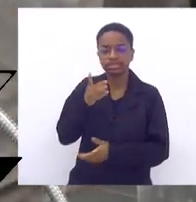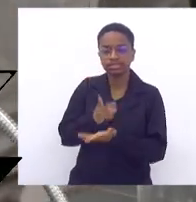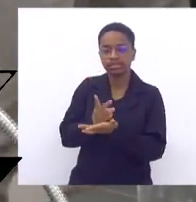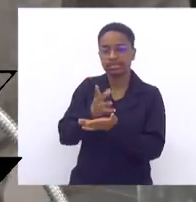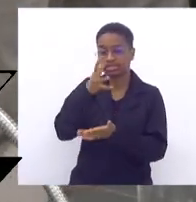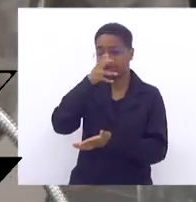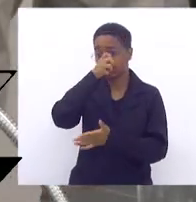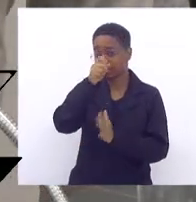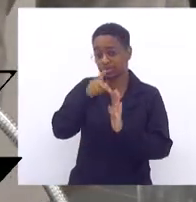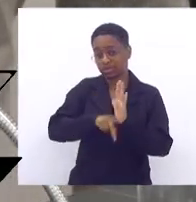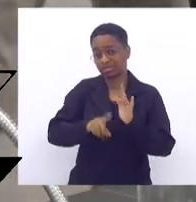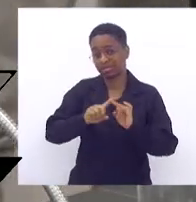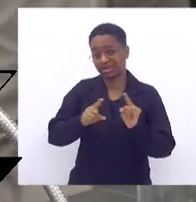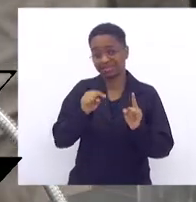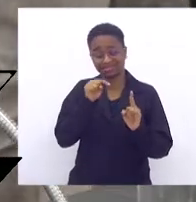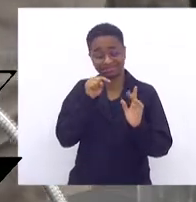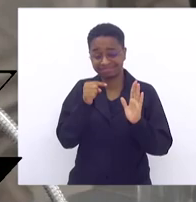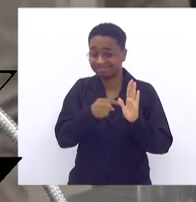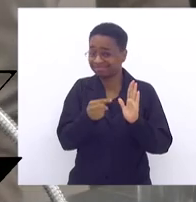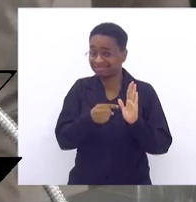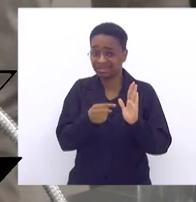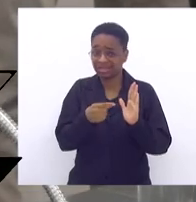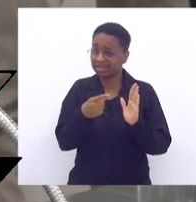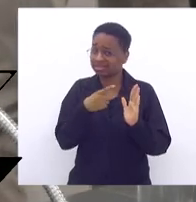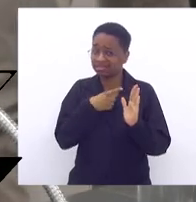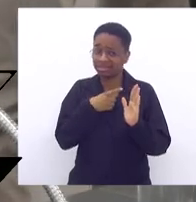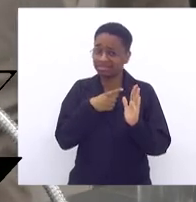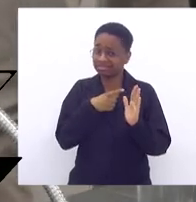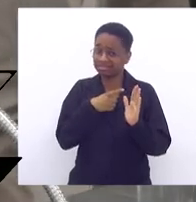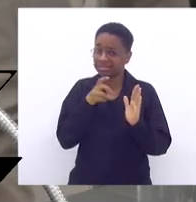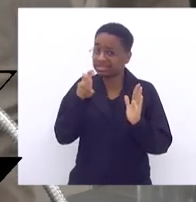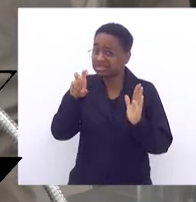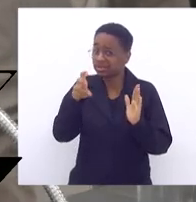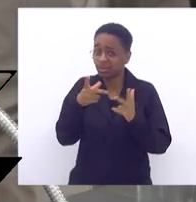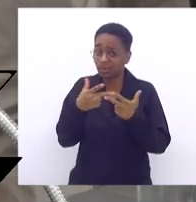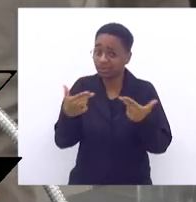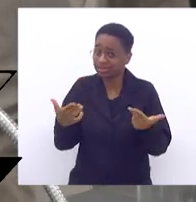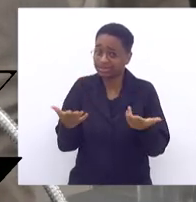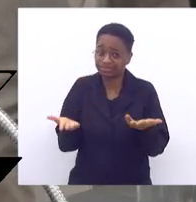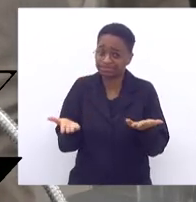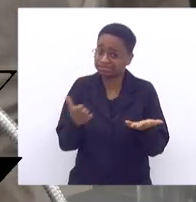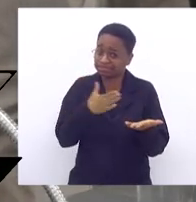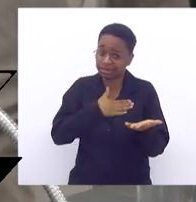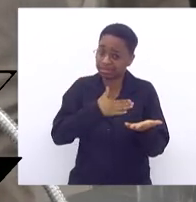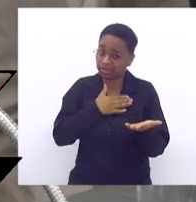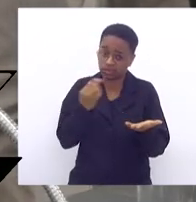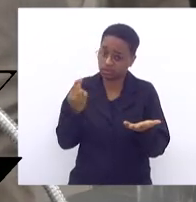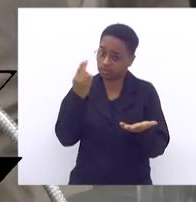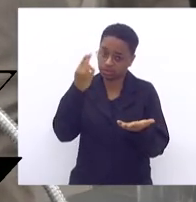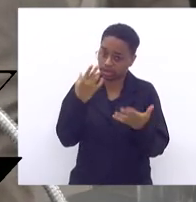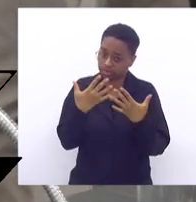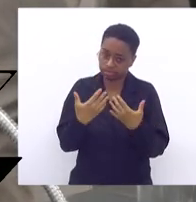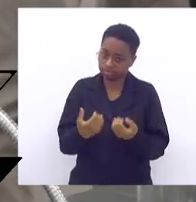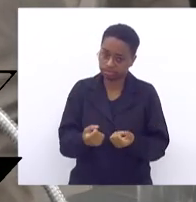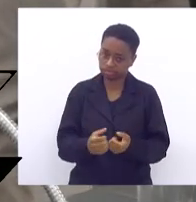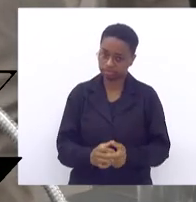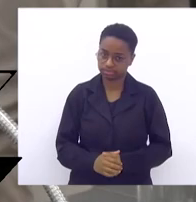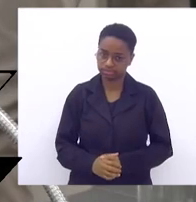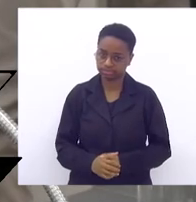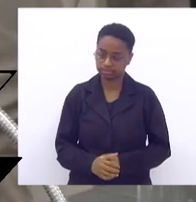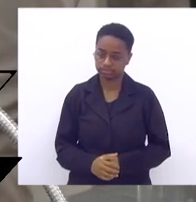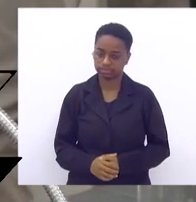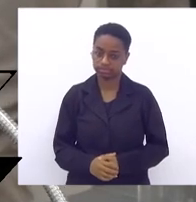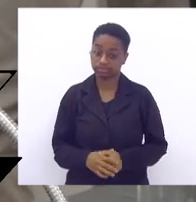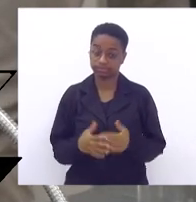mas esse projeto tem 5 vícios, ao meu ver, insuperáveis. Então, senhor presidente, nesse